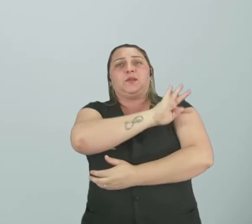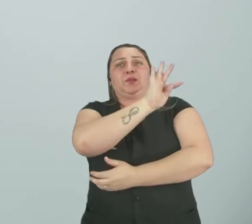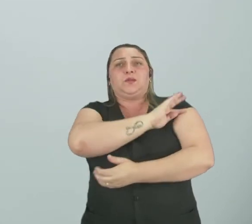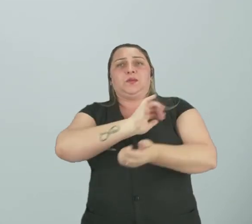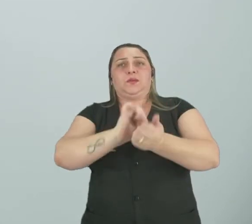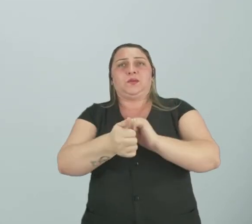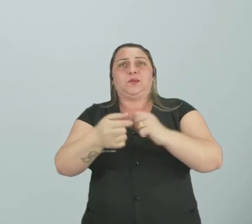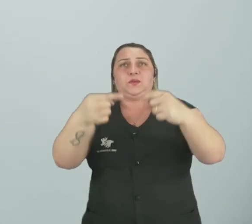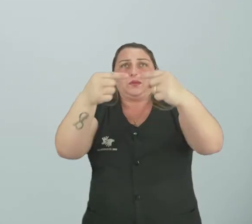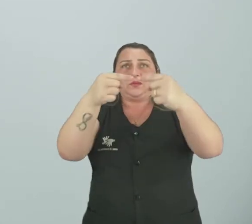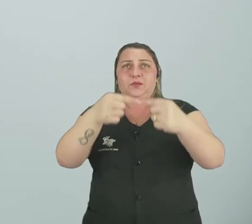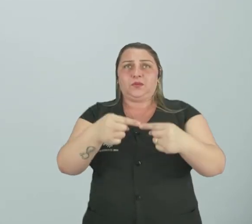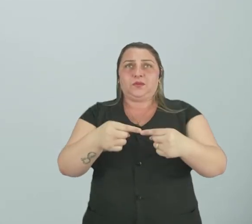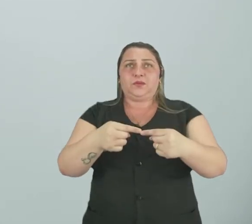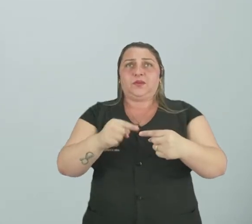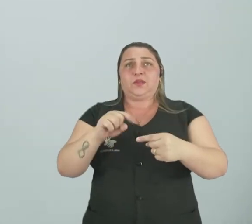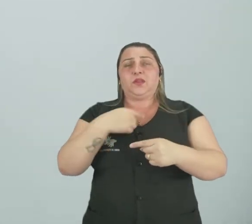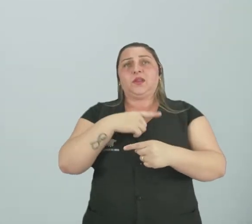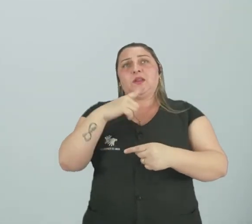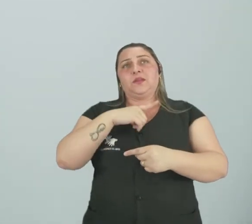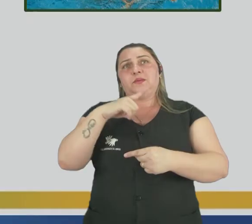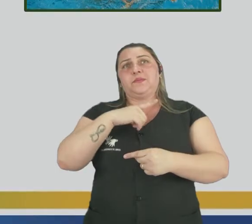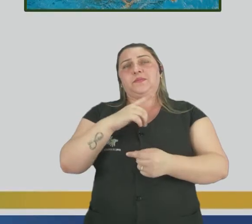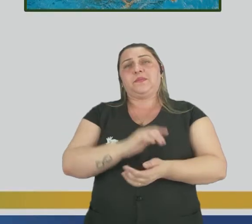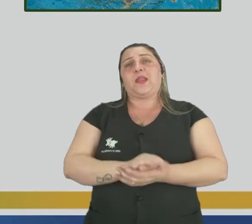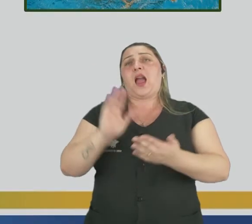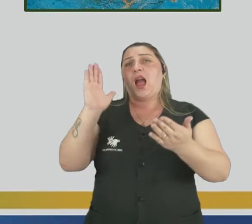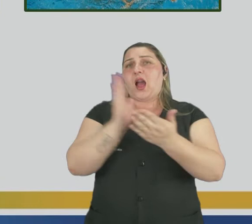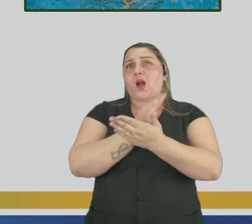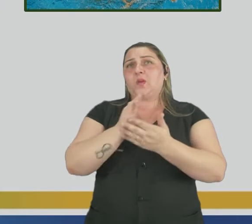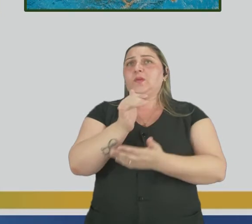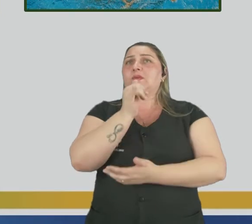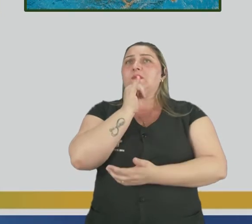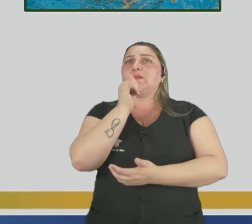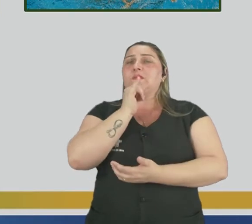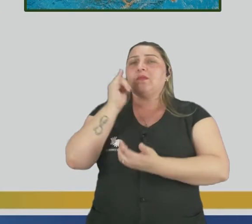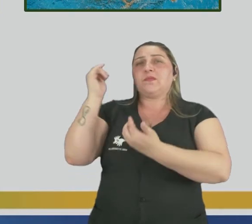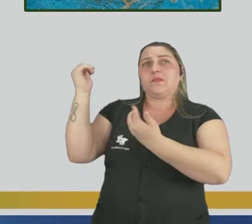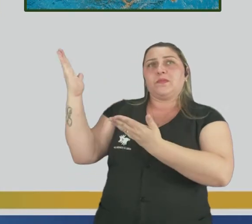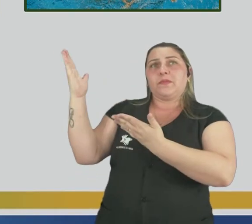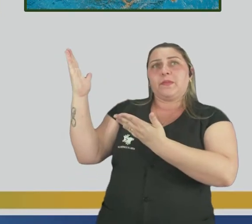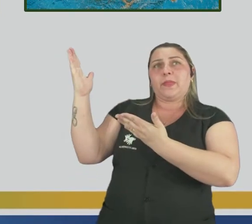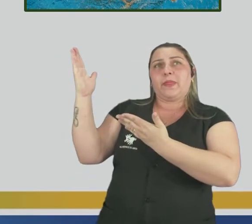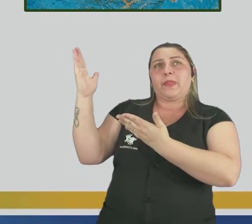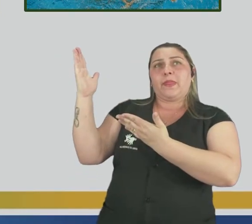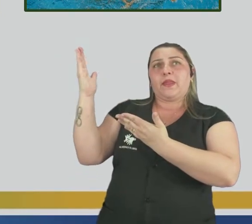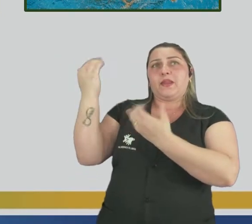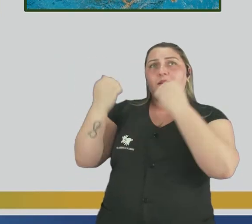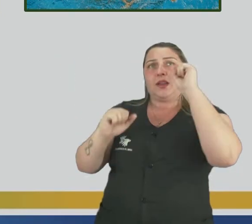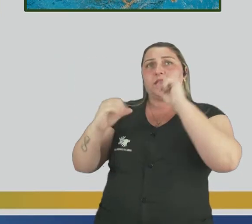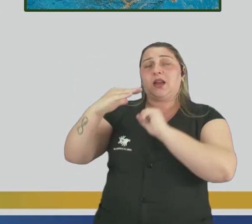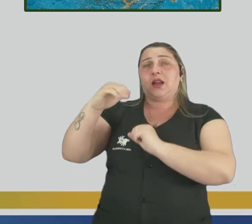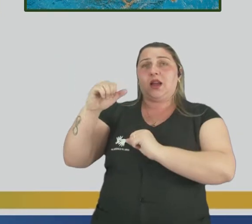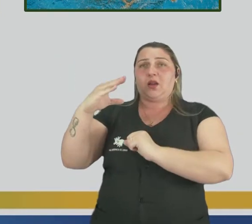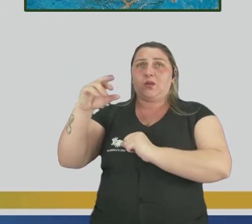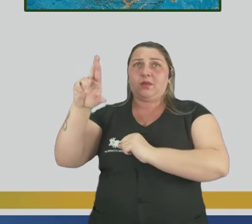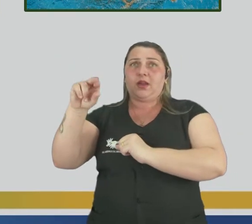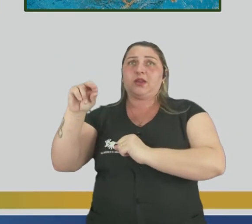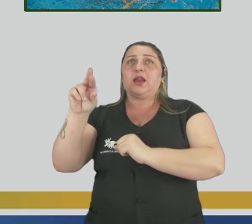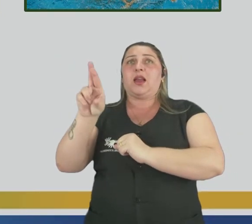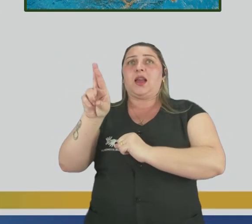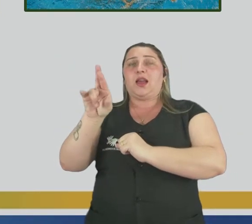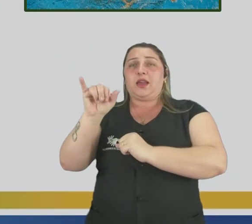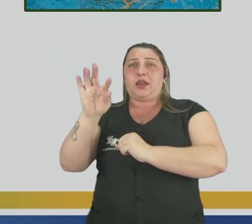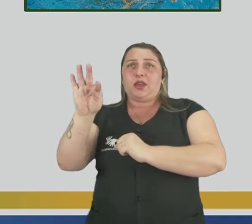técnico combinatório. E a gente tem aí alguns exemplos, né, que é a ginástica acrobática, ginástica